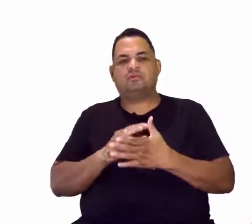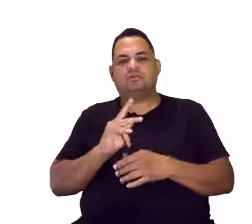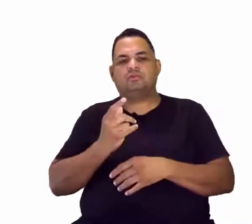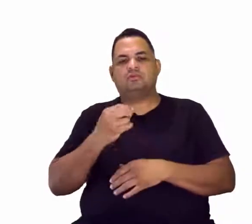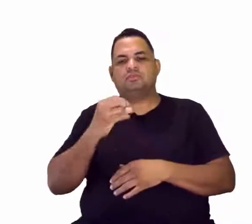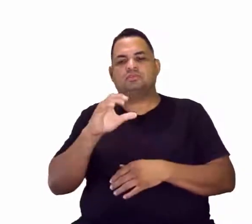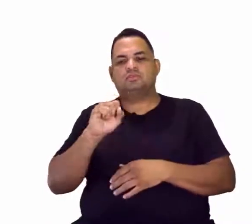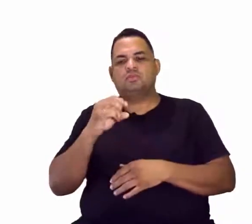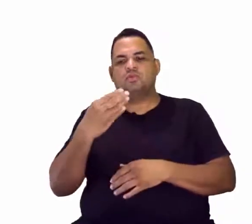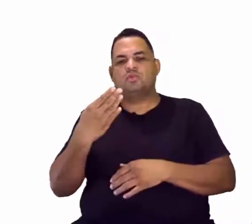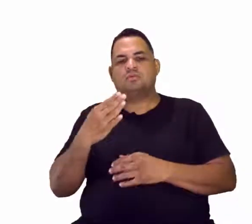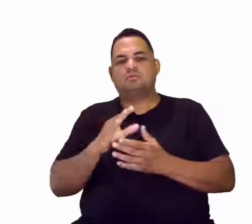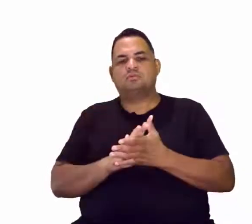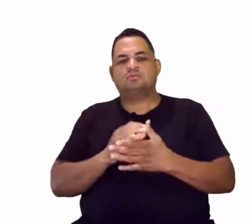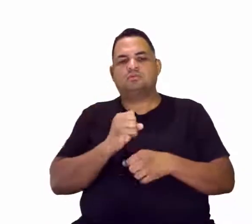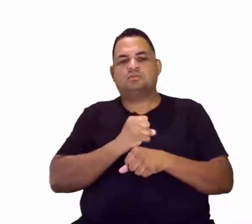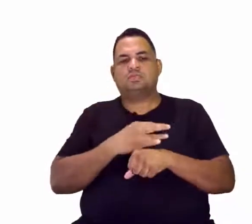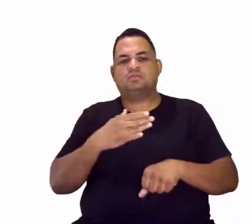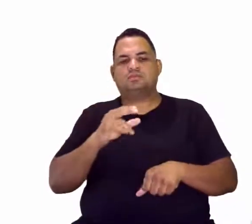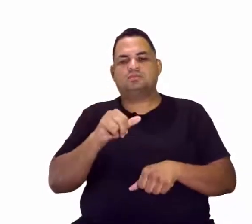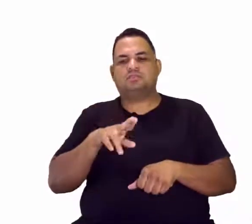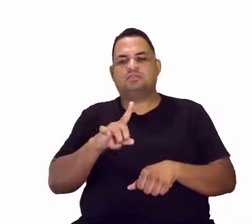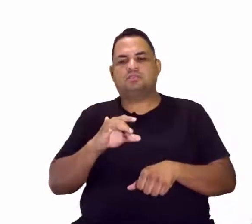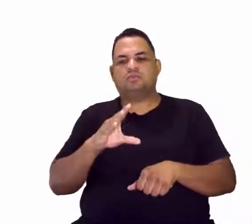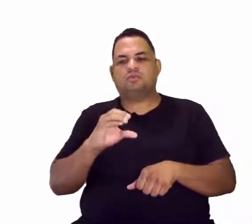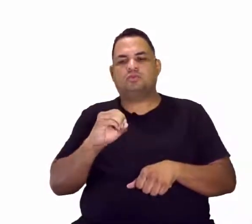H2SO4, e o ácido nítrico é